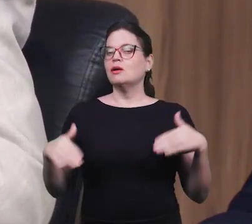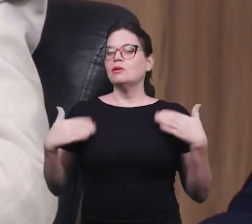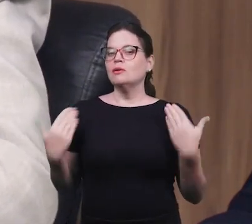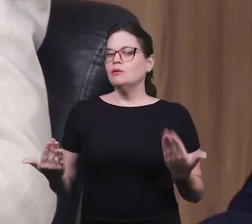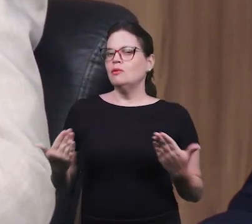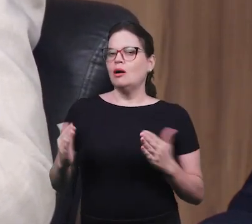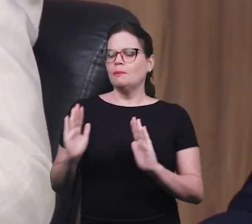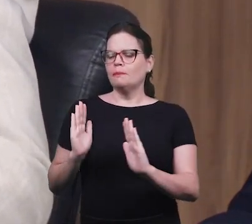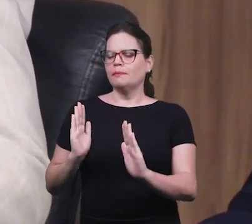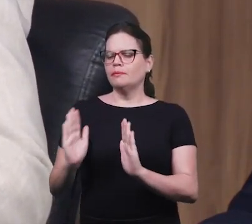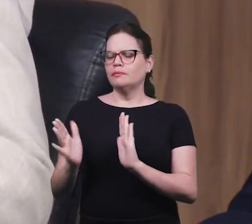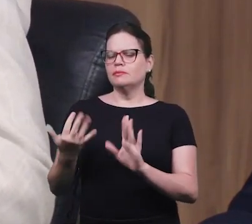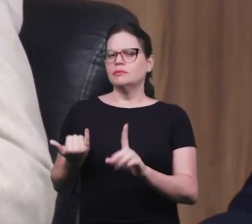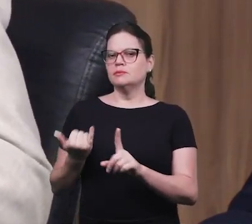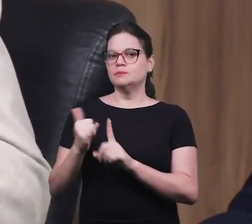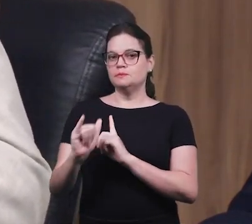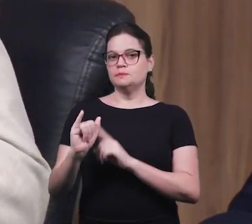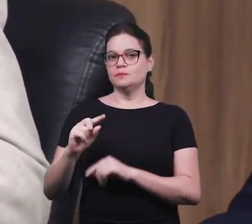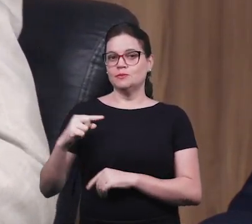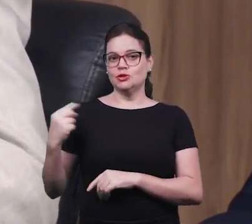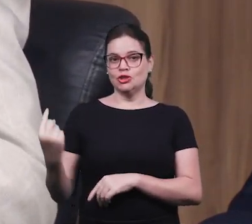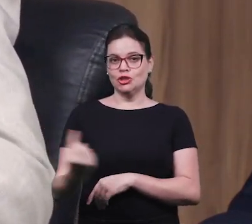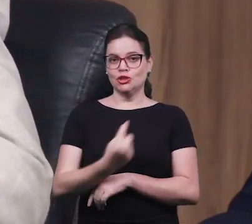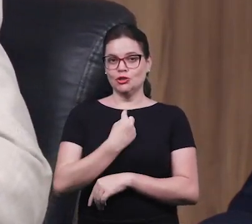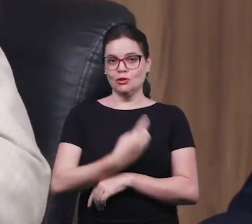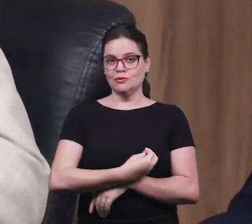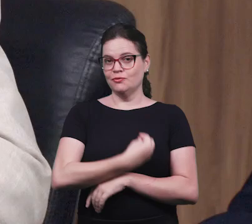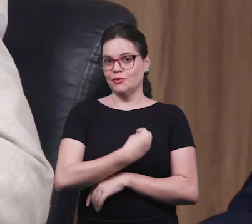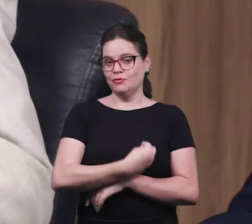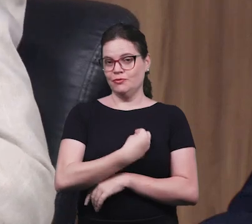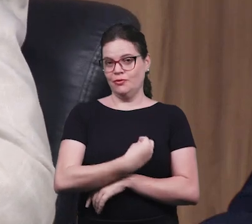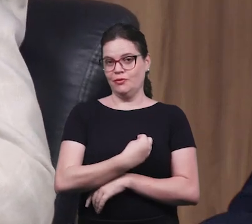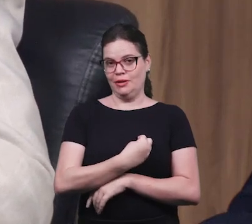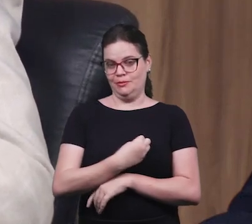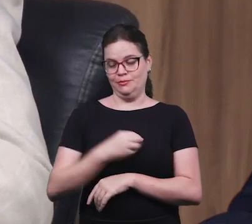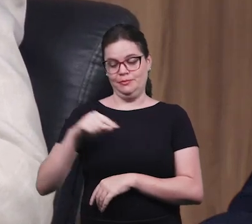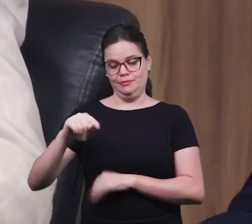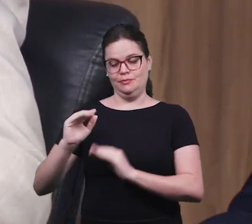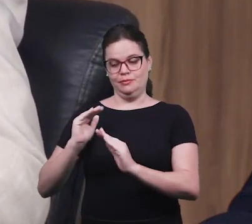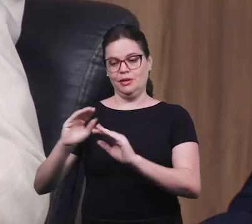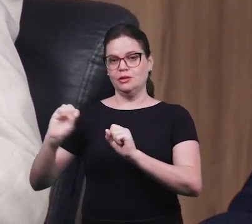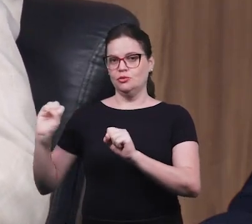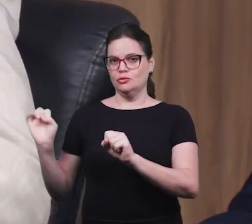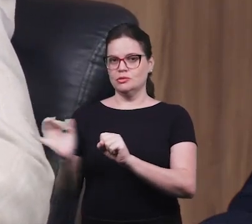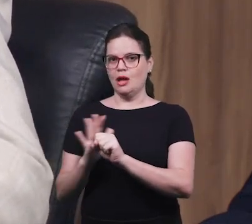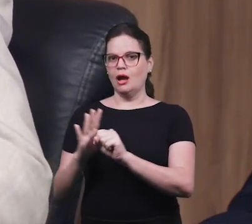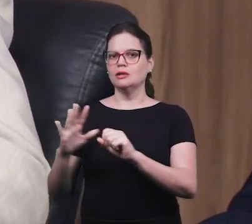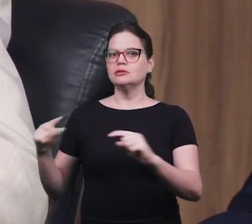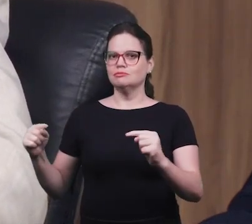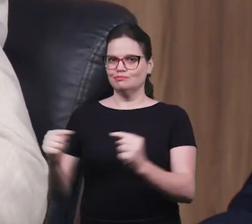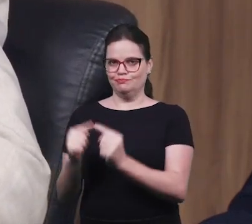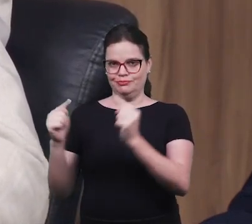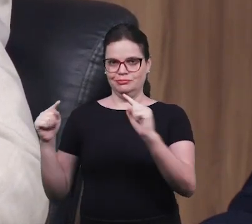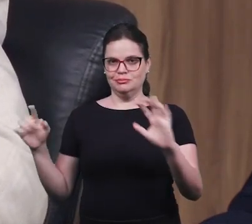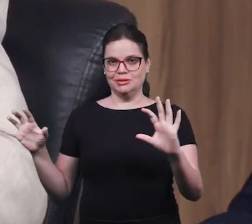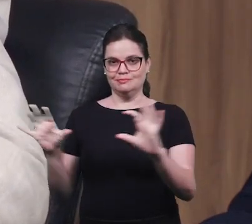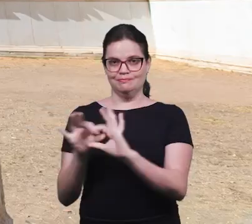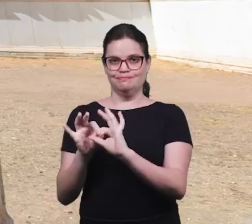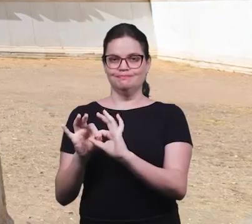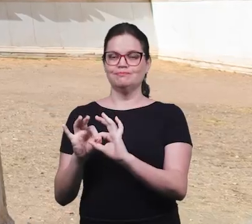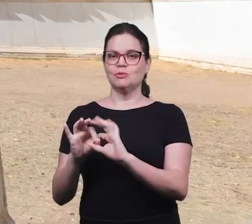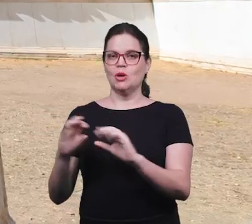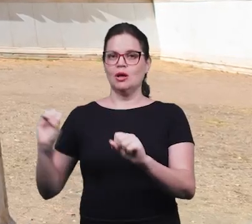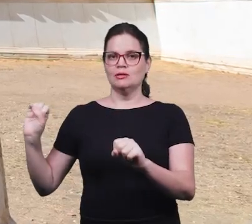profético da igreja? Então, nós estamos aí em Sardes. Esse momento profético da igreja